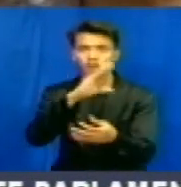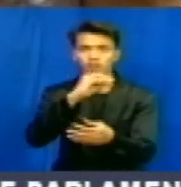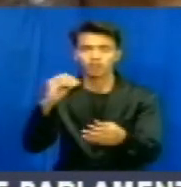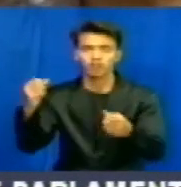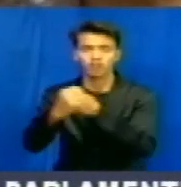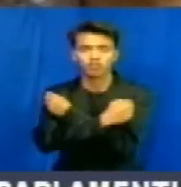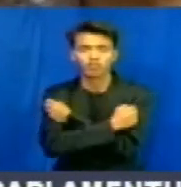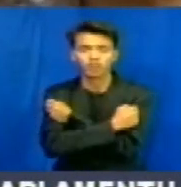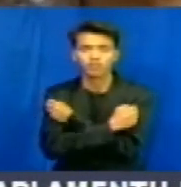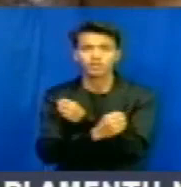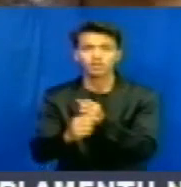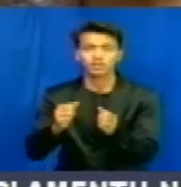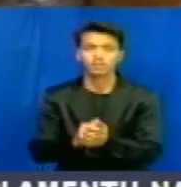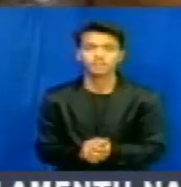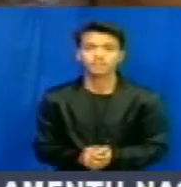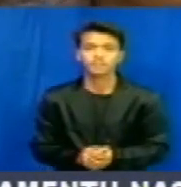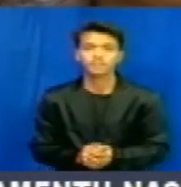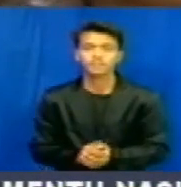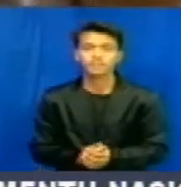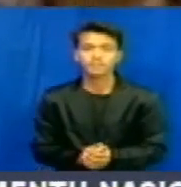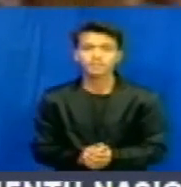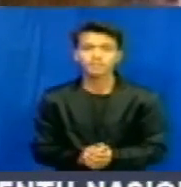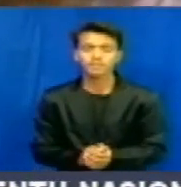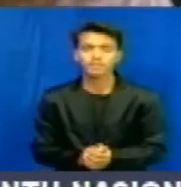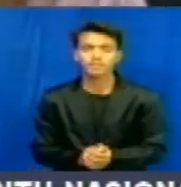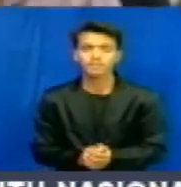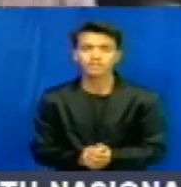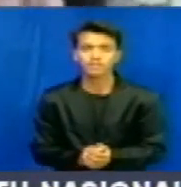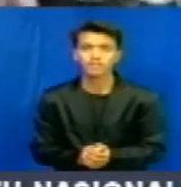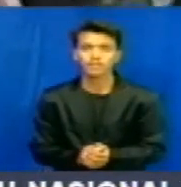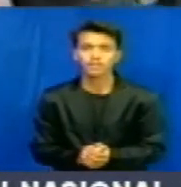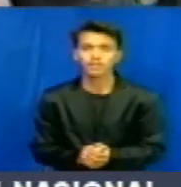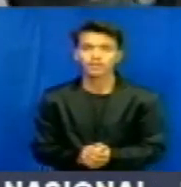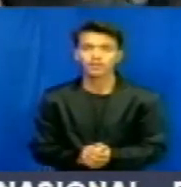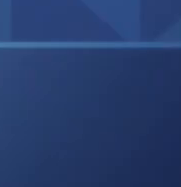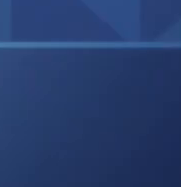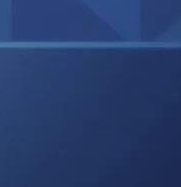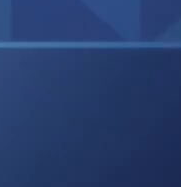Hakuak Meeting. Viva Dom Carlos Ximenes Belo. Viva!